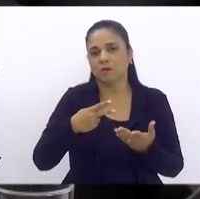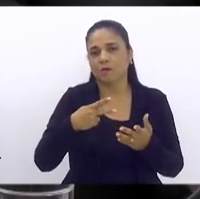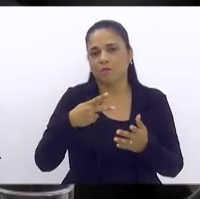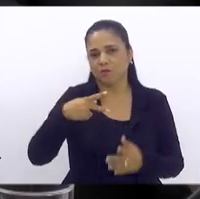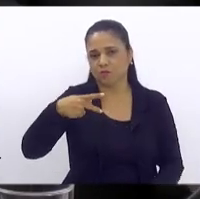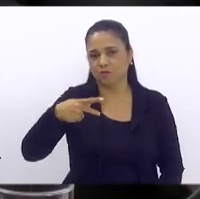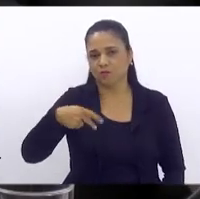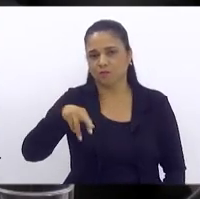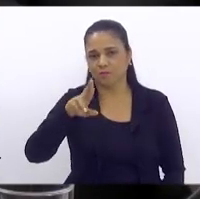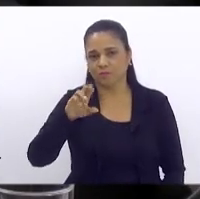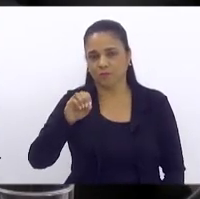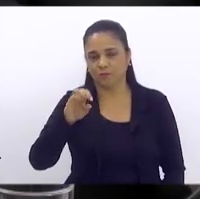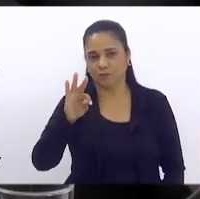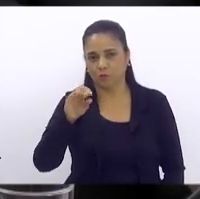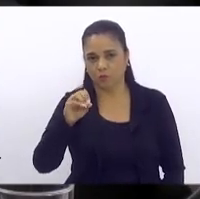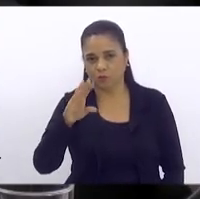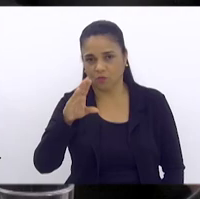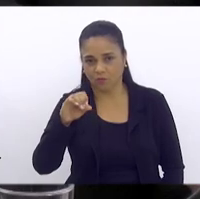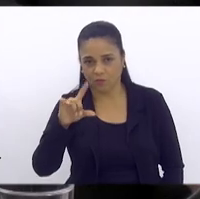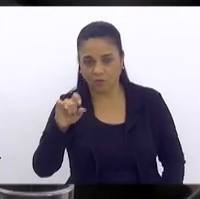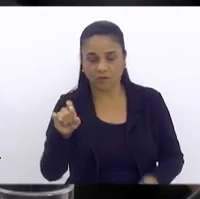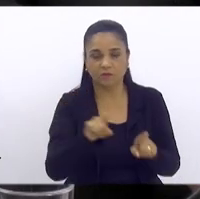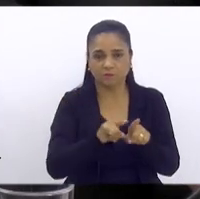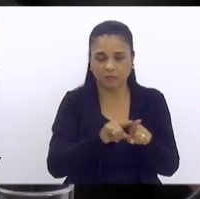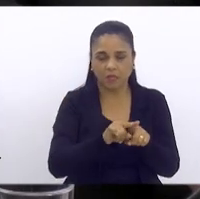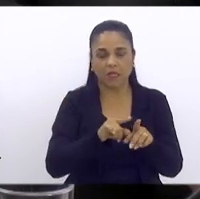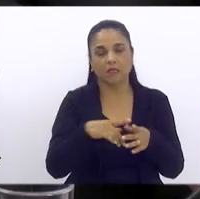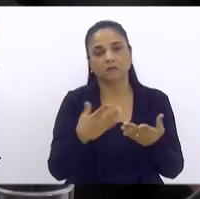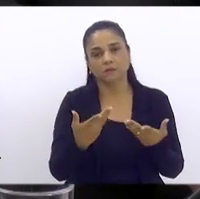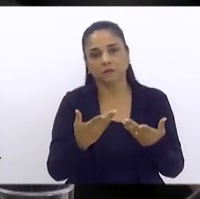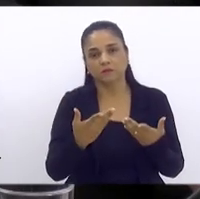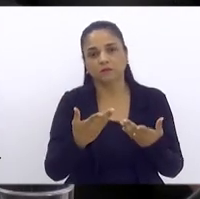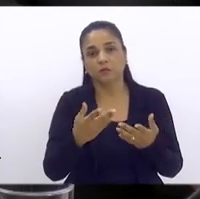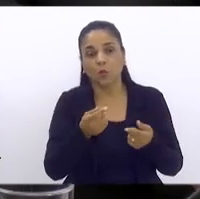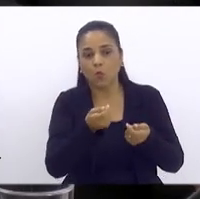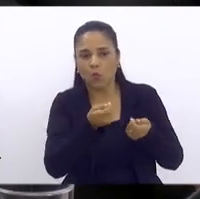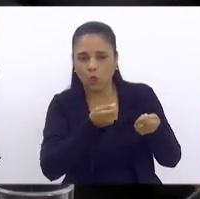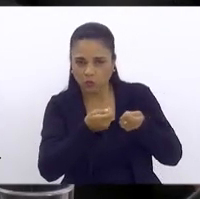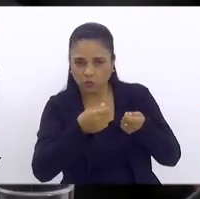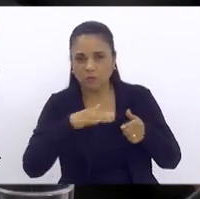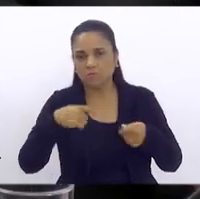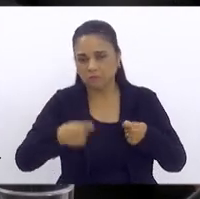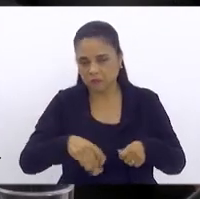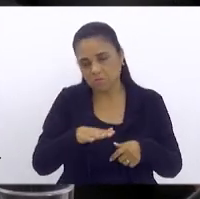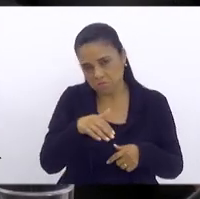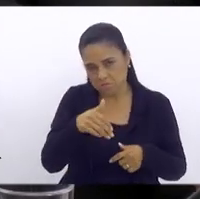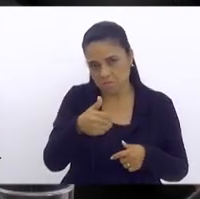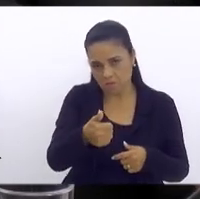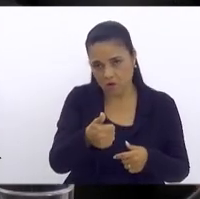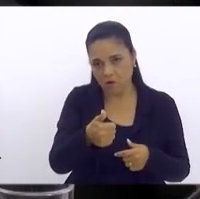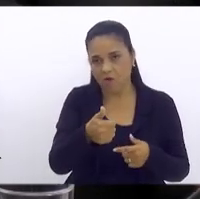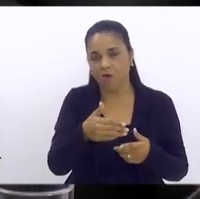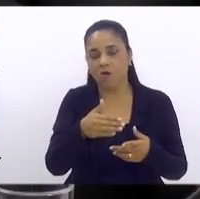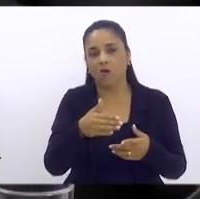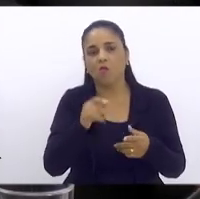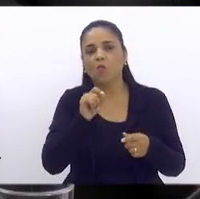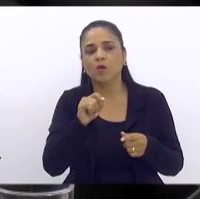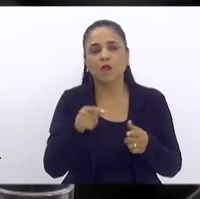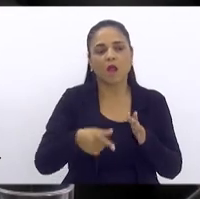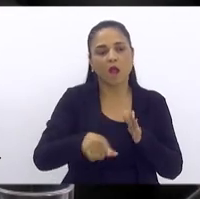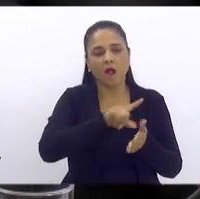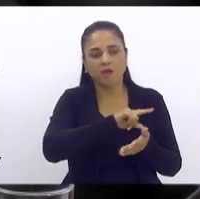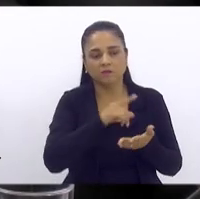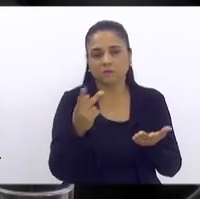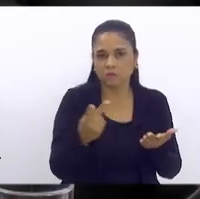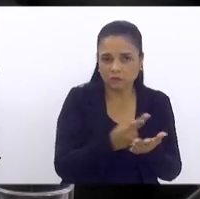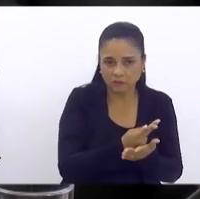depois ver também. Esse é um ponto que precisa ser melhorado, né? Essa parte do controle, né? Ou seja, a posteriori, né? O que aconteceu, o status